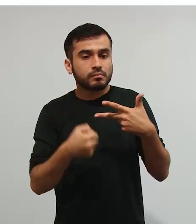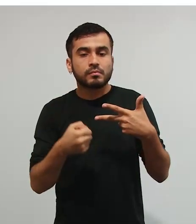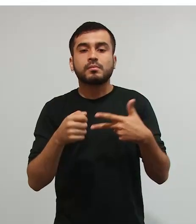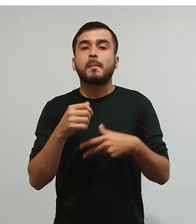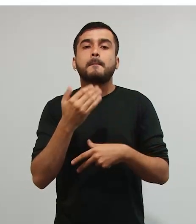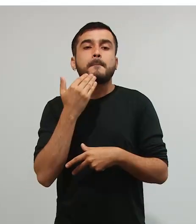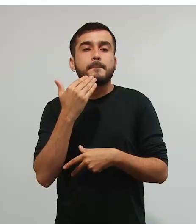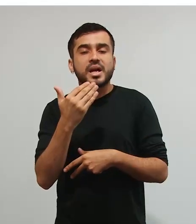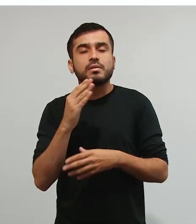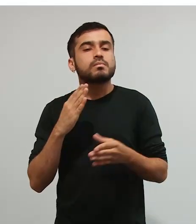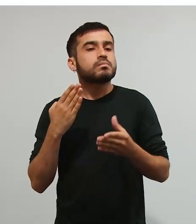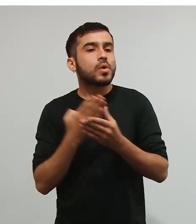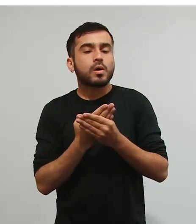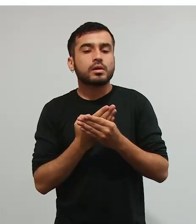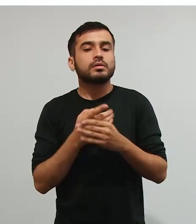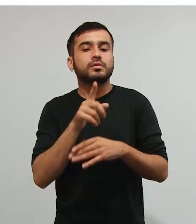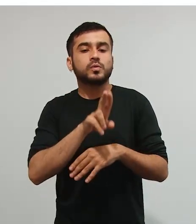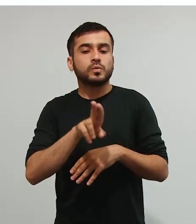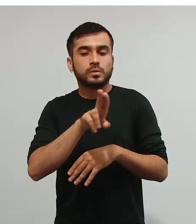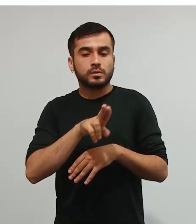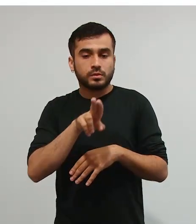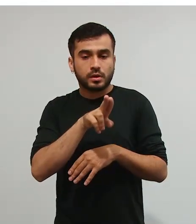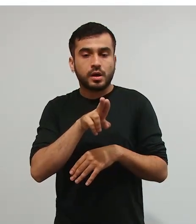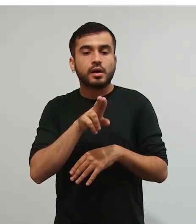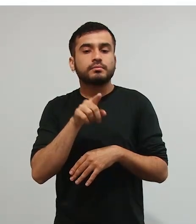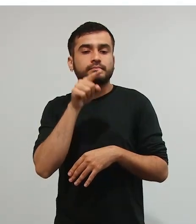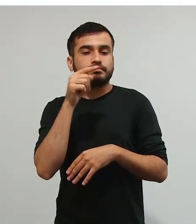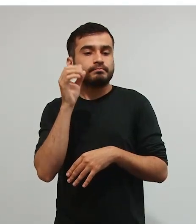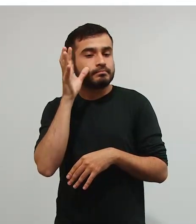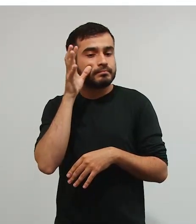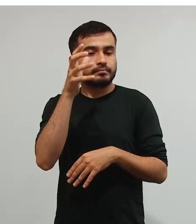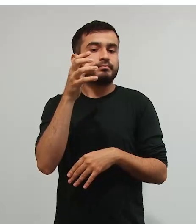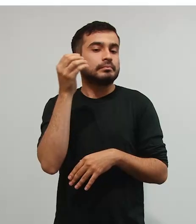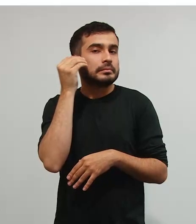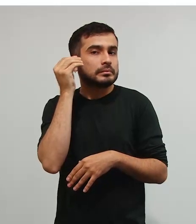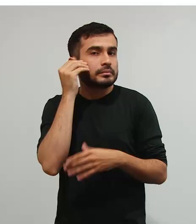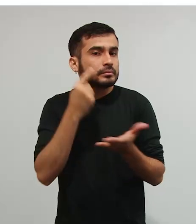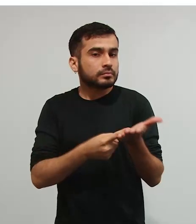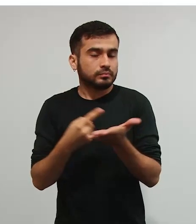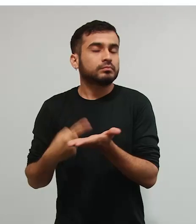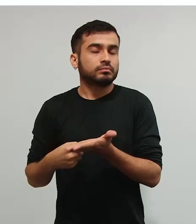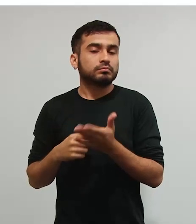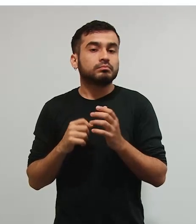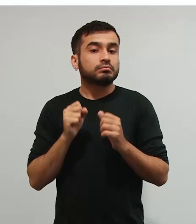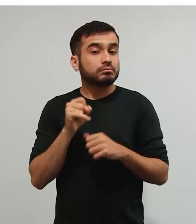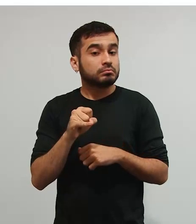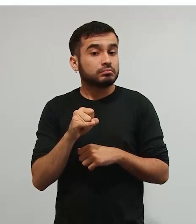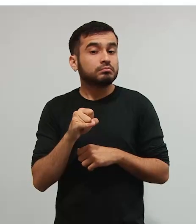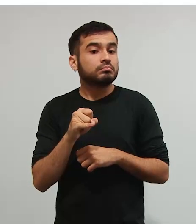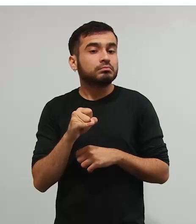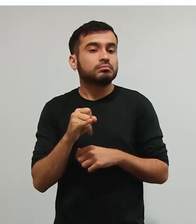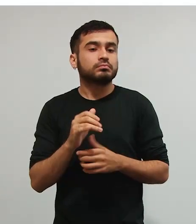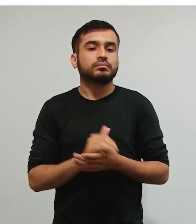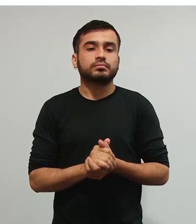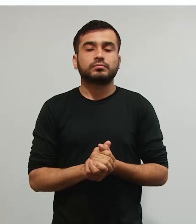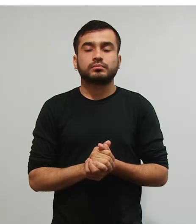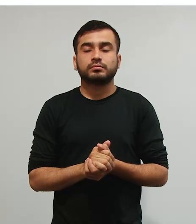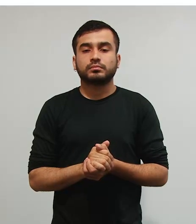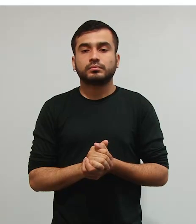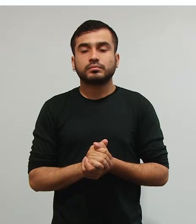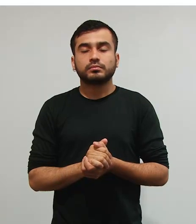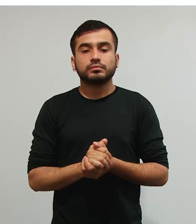para adotar essas medidas aqui, ó. Tá? Caso